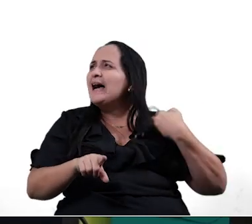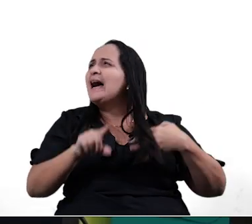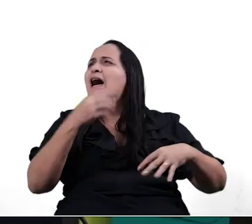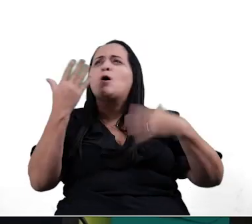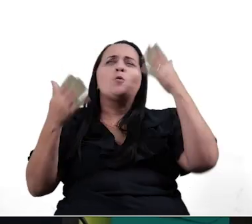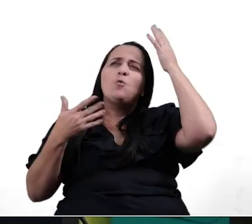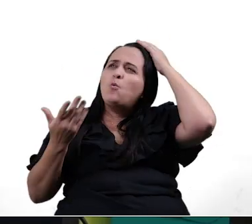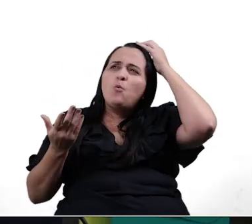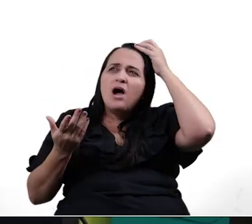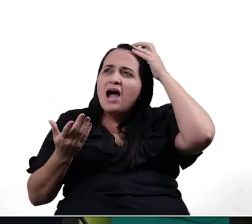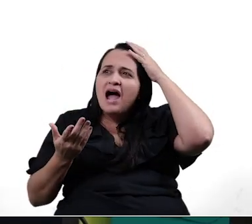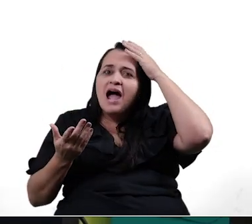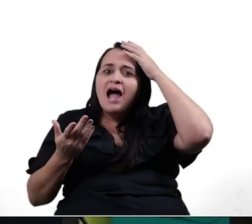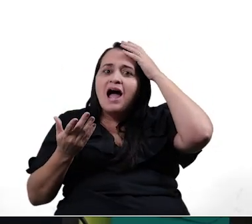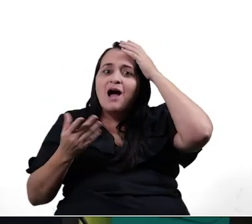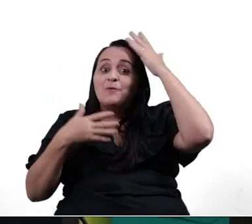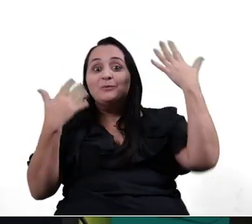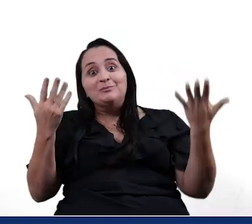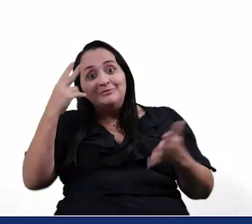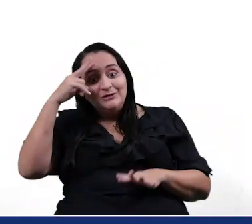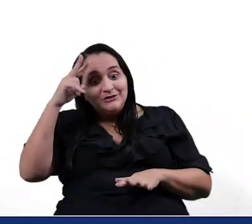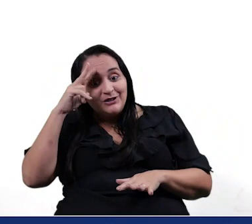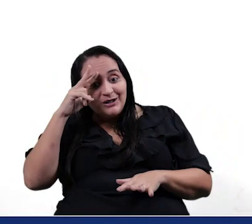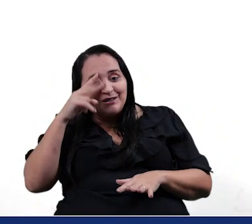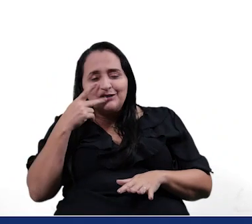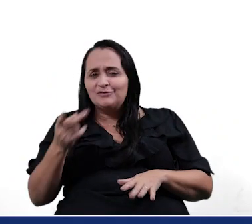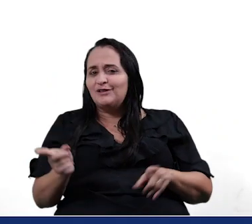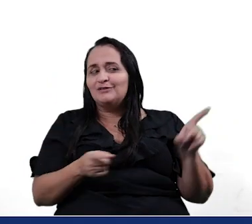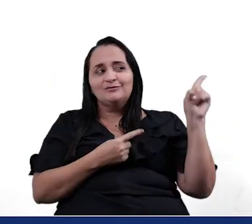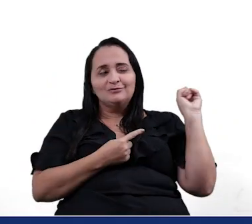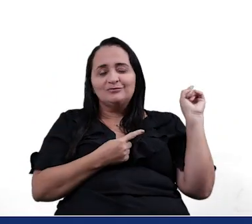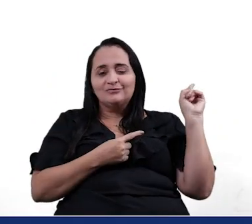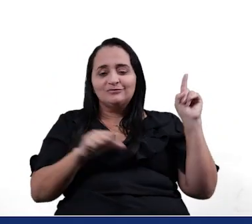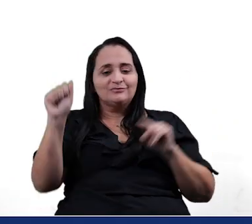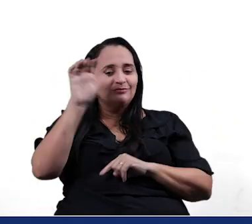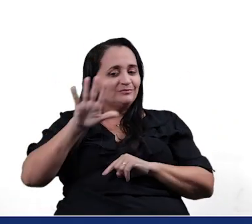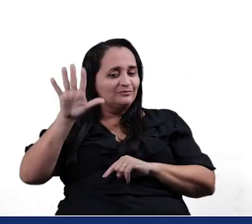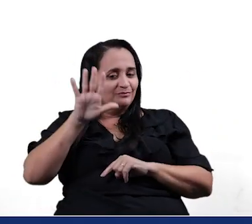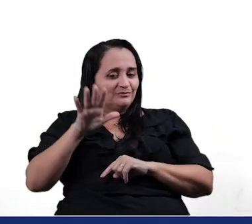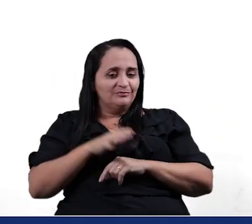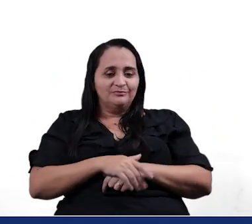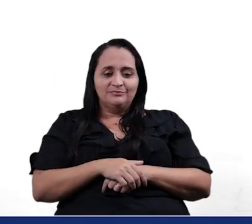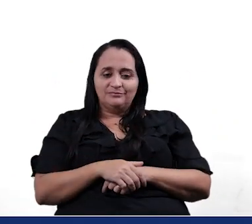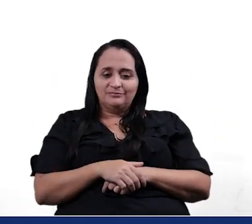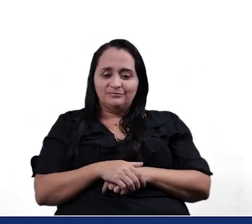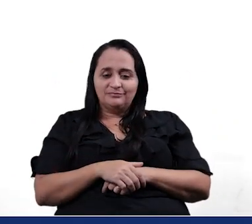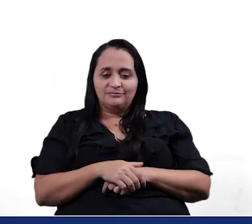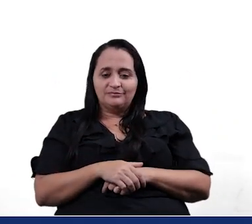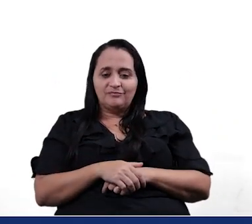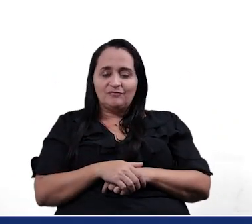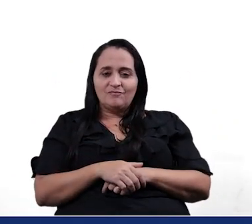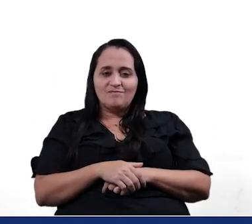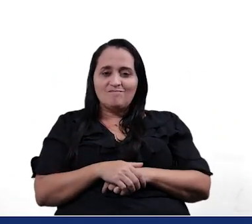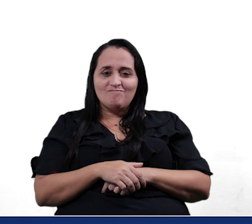trechinho se vocês lembram qual historinha estou falando. Vamos ver? Olha aqui as imagens. Vamos ver